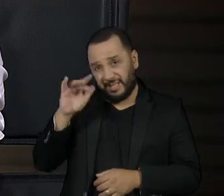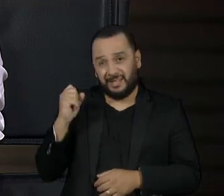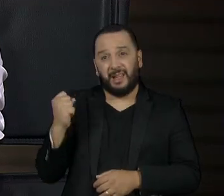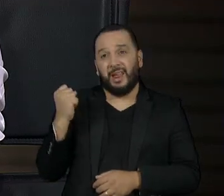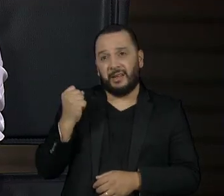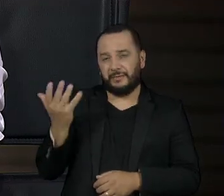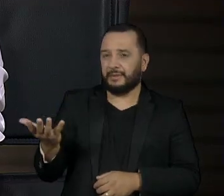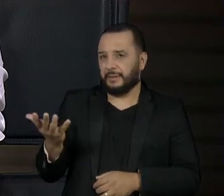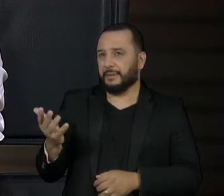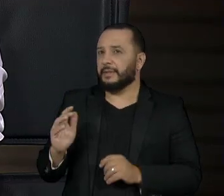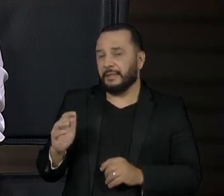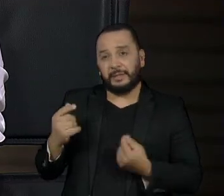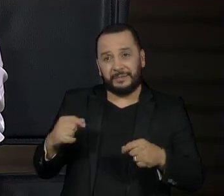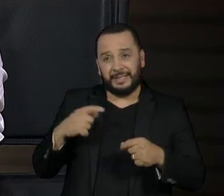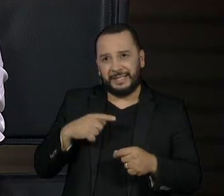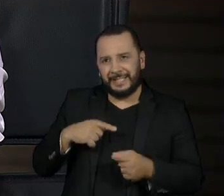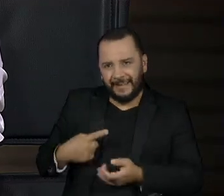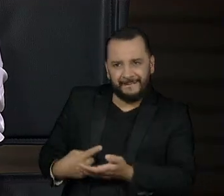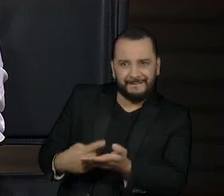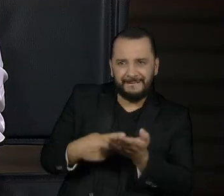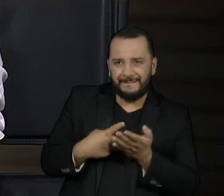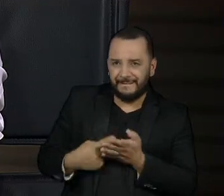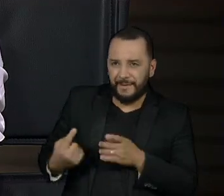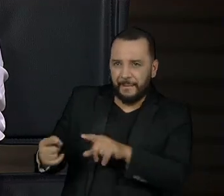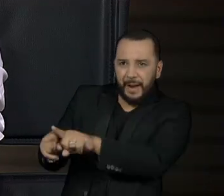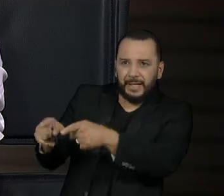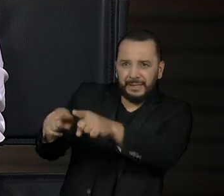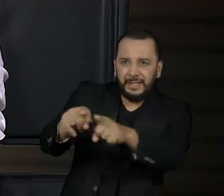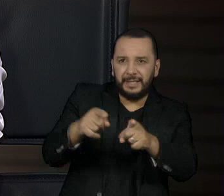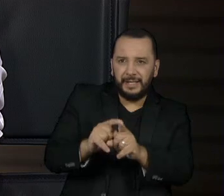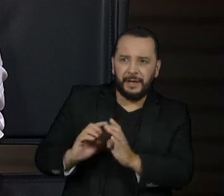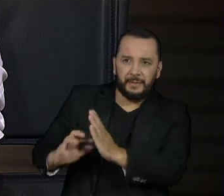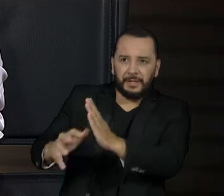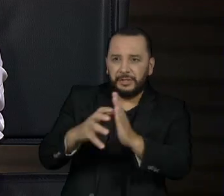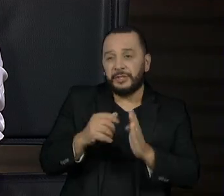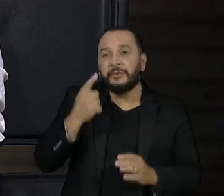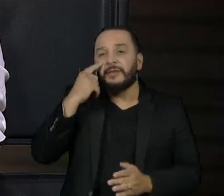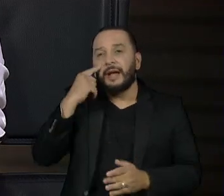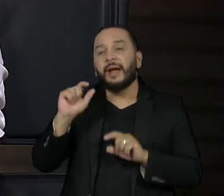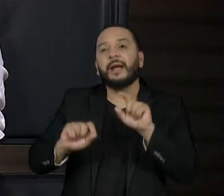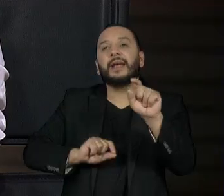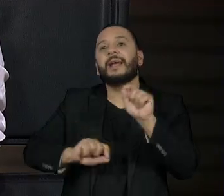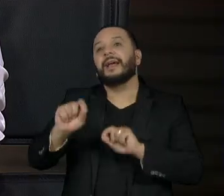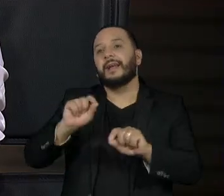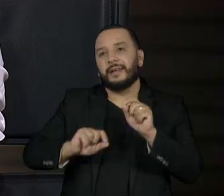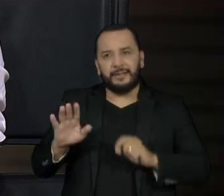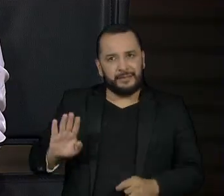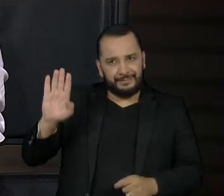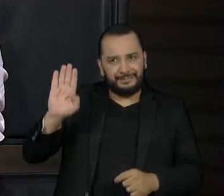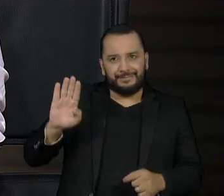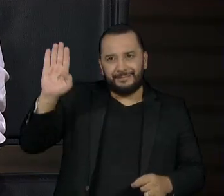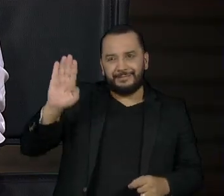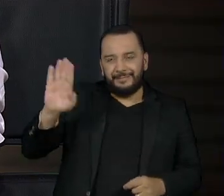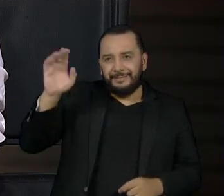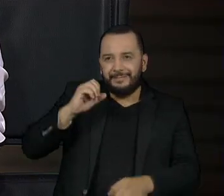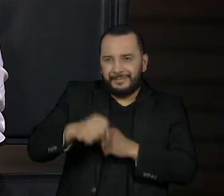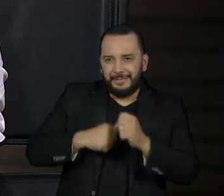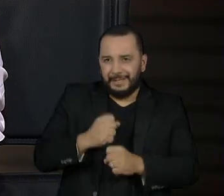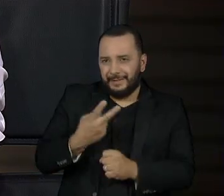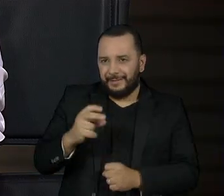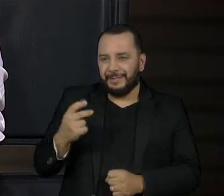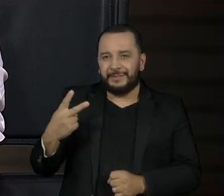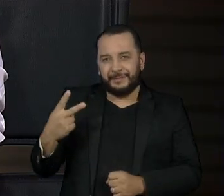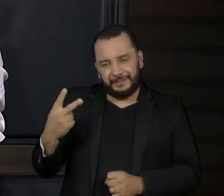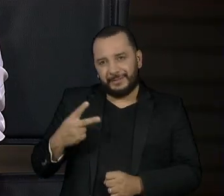bem atípico para a formulação dessas alianças e definições aí de pré-candidaturas, porque o tempo é curto, né? E o momento também não é